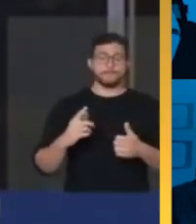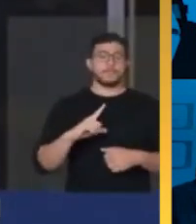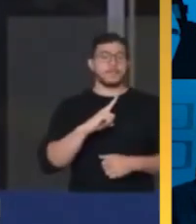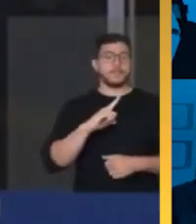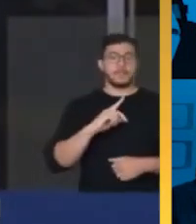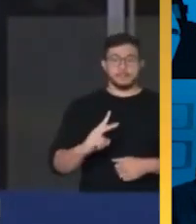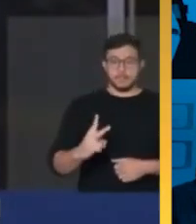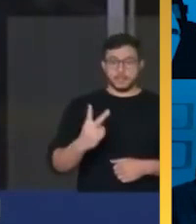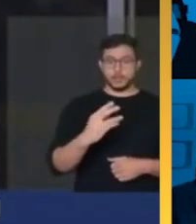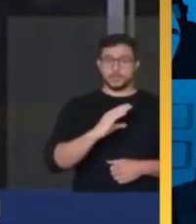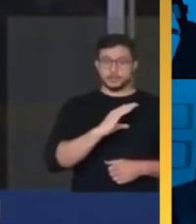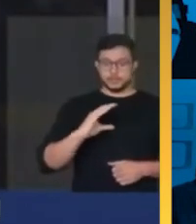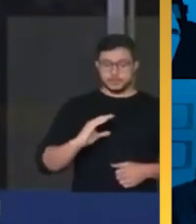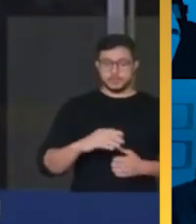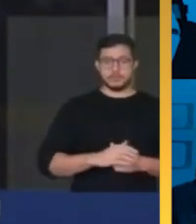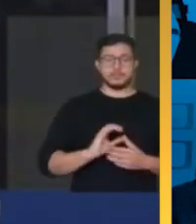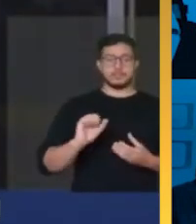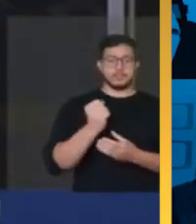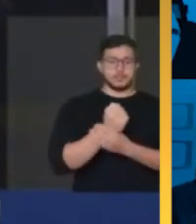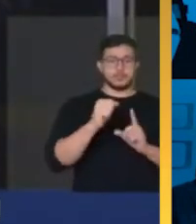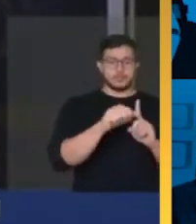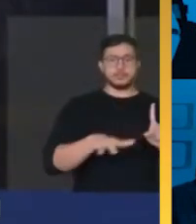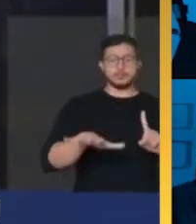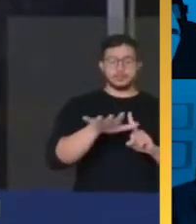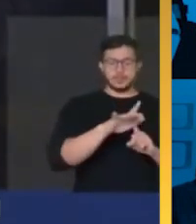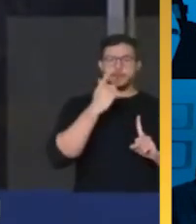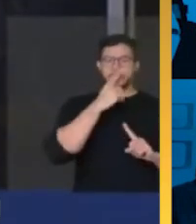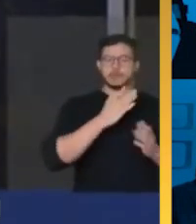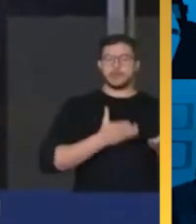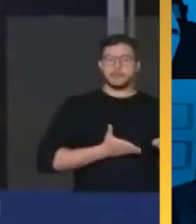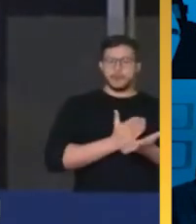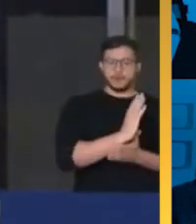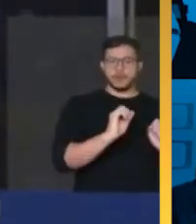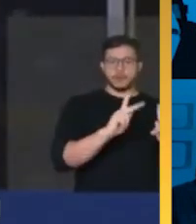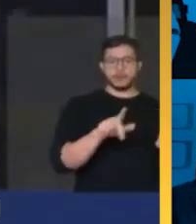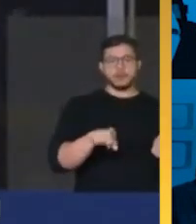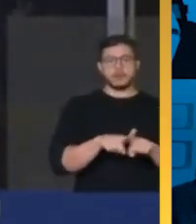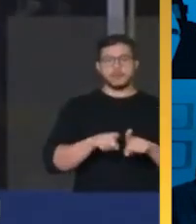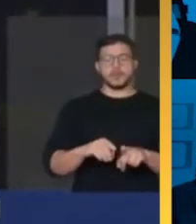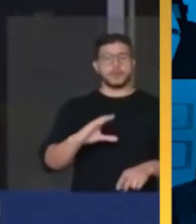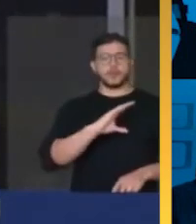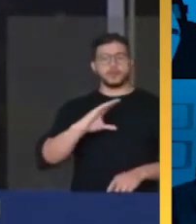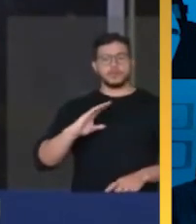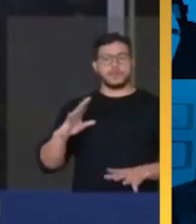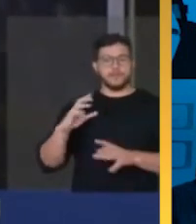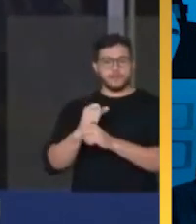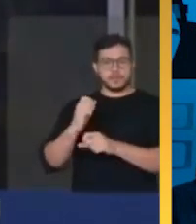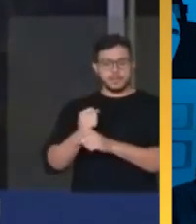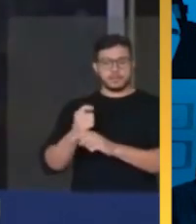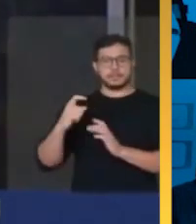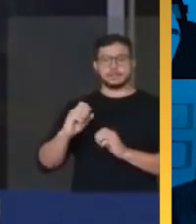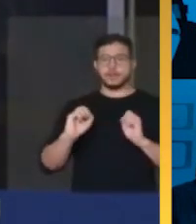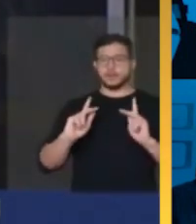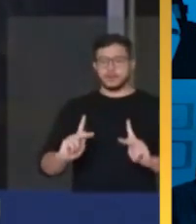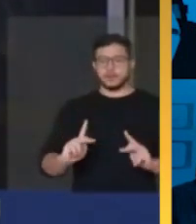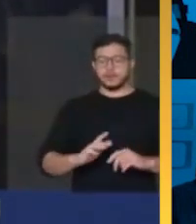por duas comissões: a Comissão de Seguridade Social, onde ele foi aprovado, e também a Comissão de Finanças e Tributação.